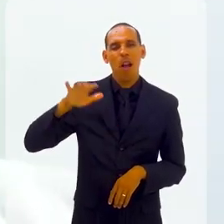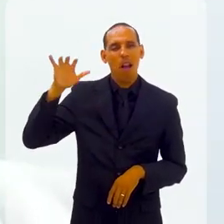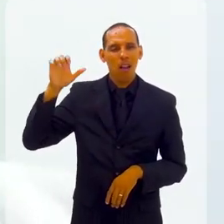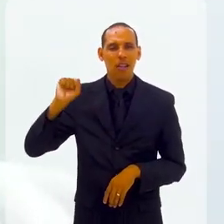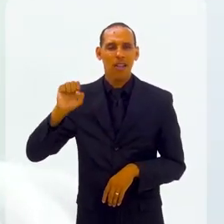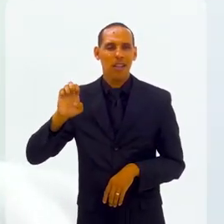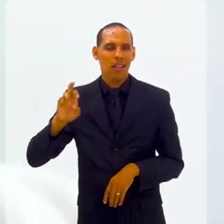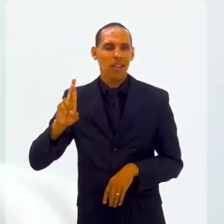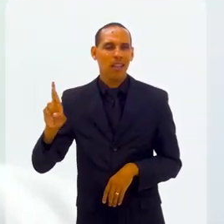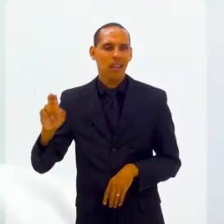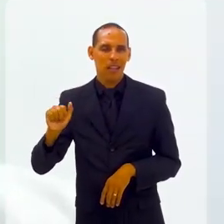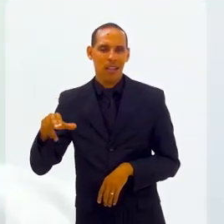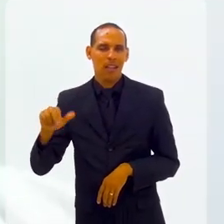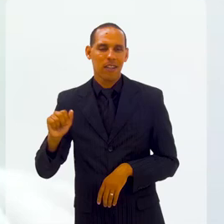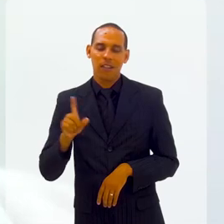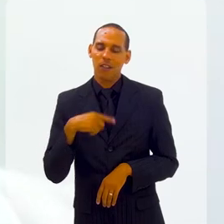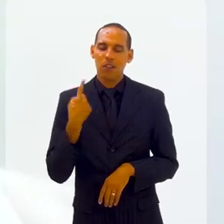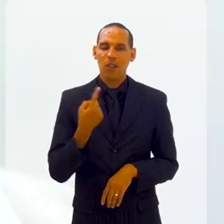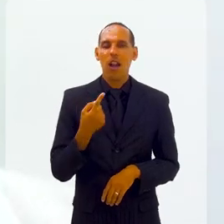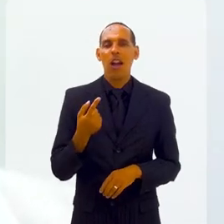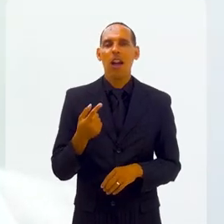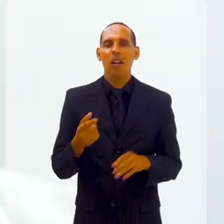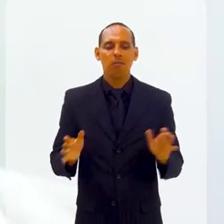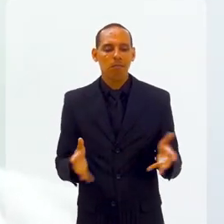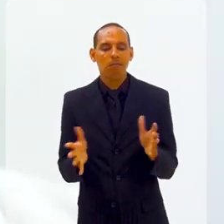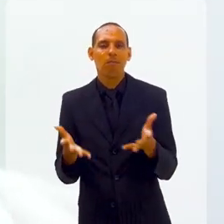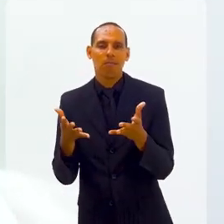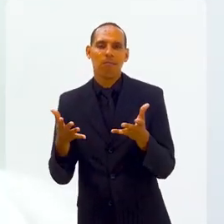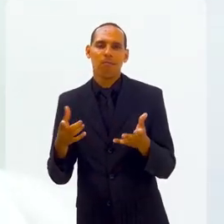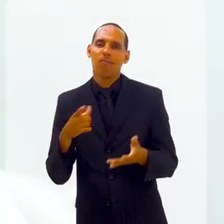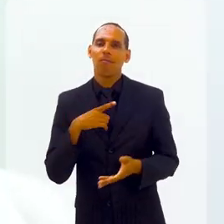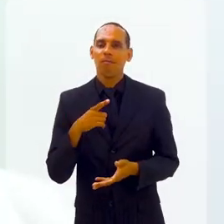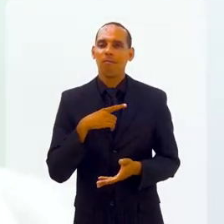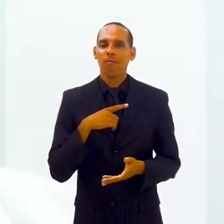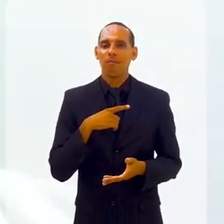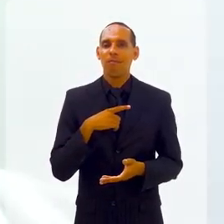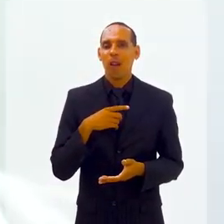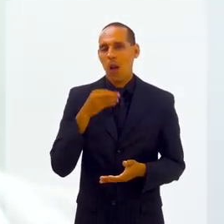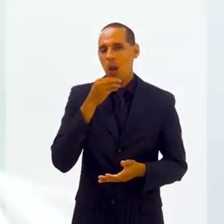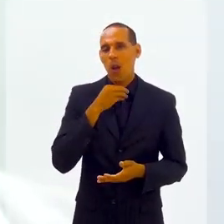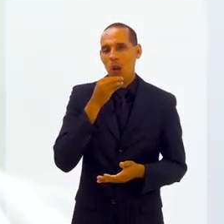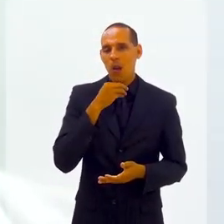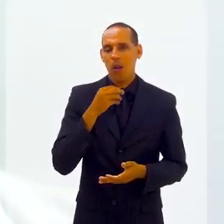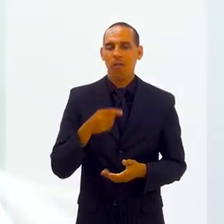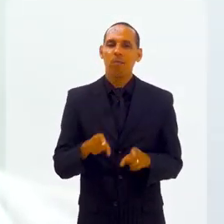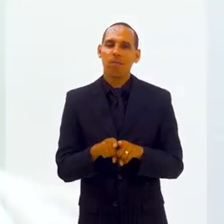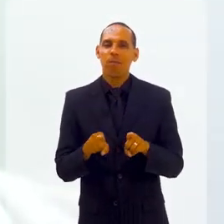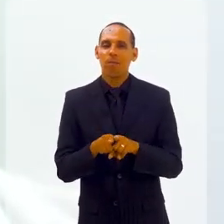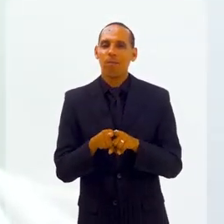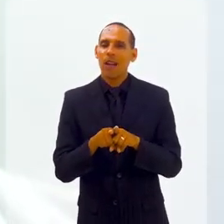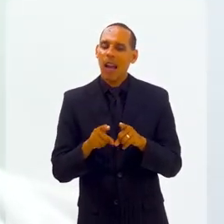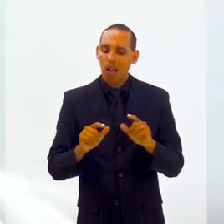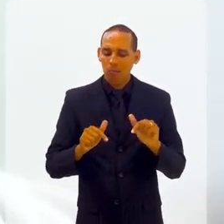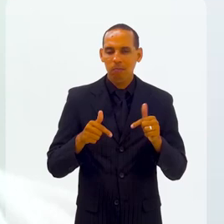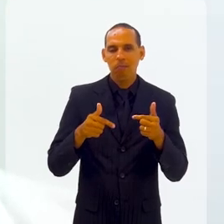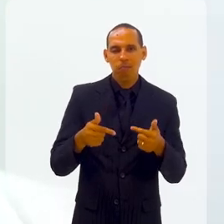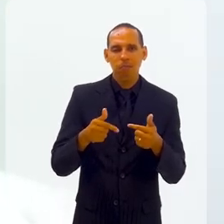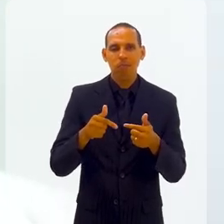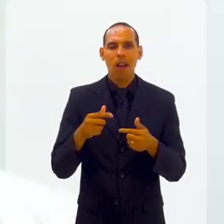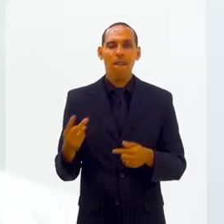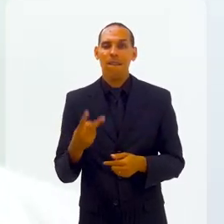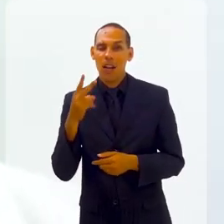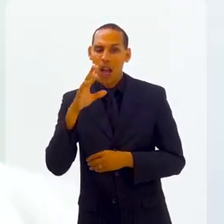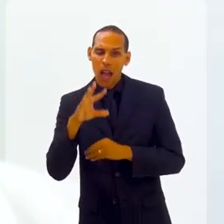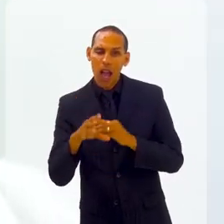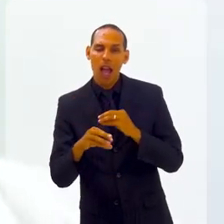regiões do Estado a gente promover esses encontros e aí as possibilidades de atuação né de agregação